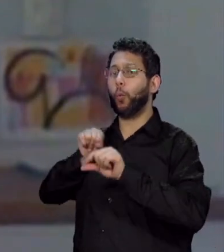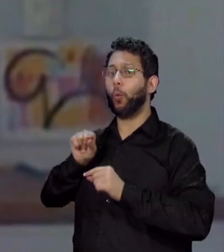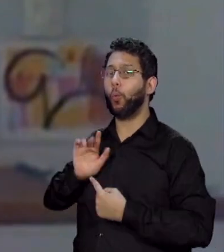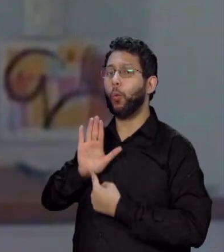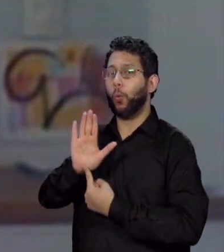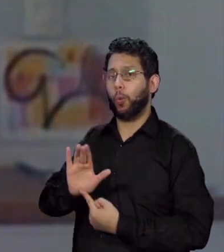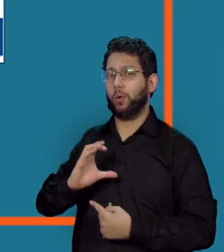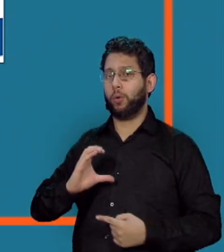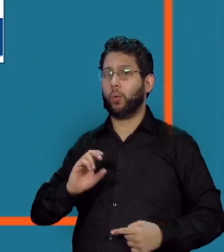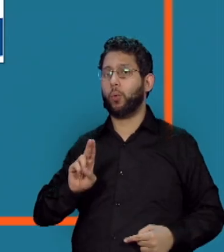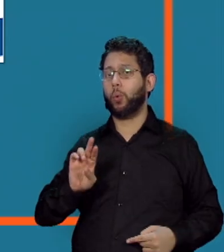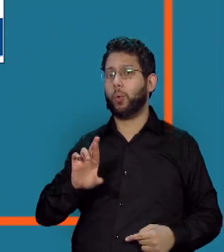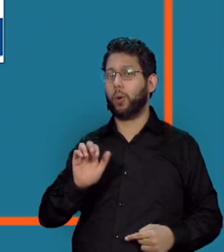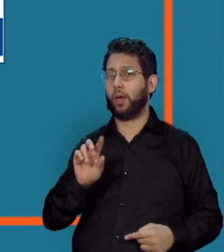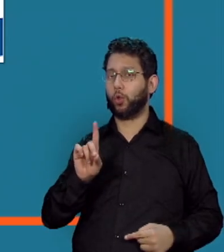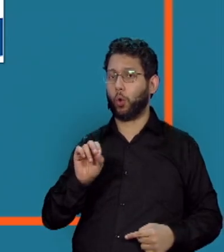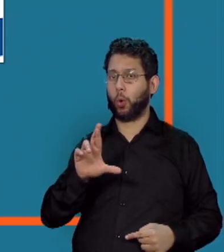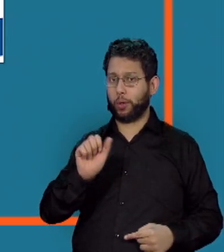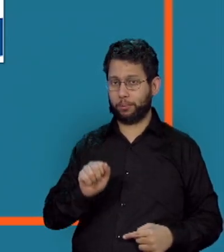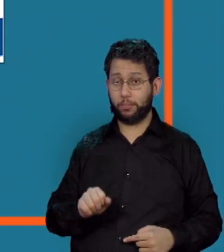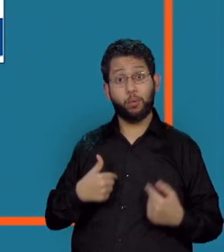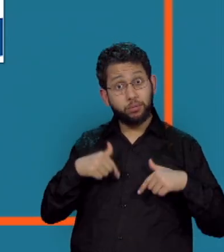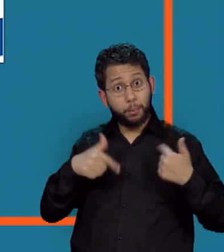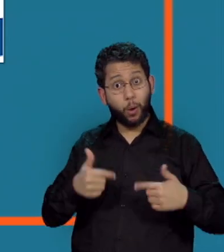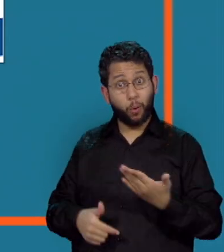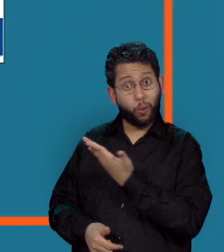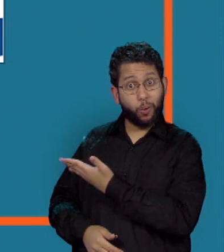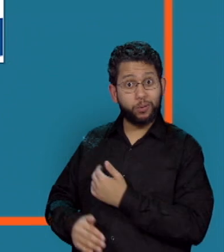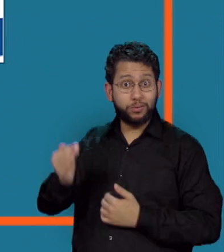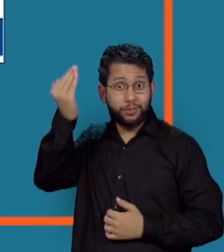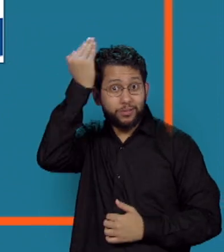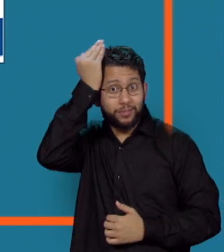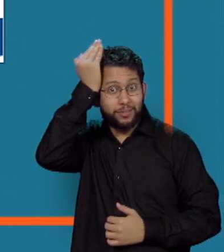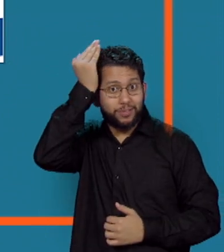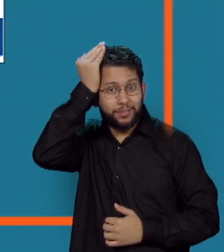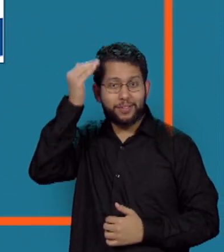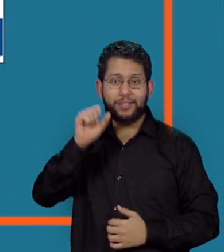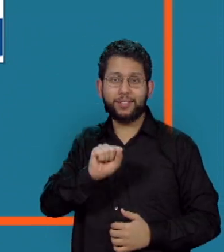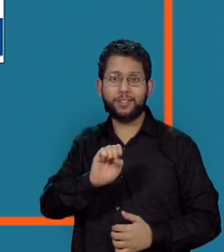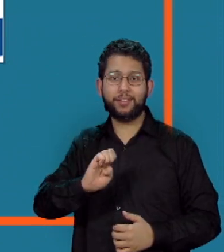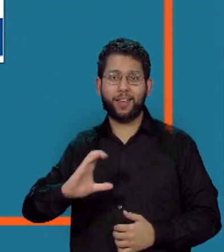eu fui trabalhar no SESC. Eu prestei um concurso